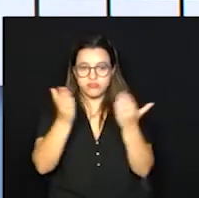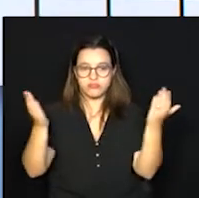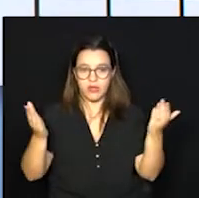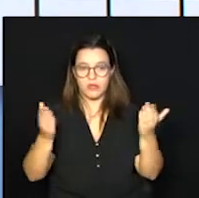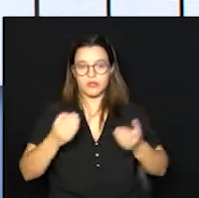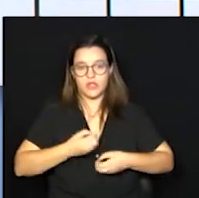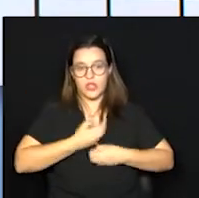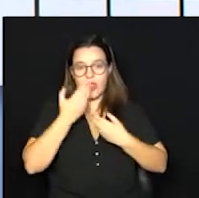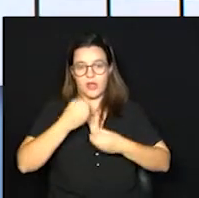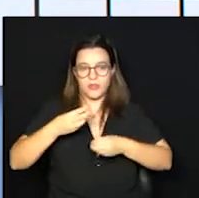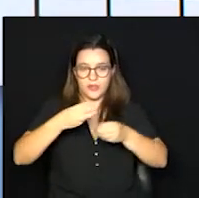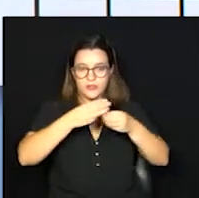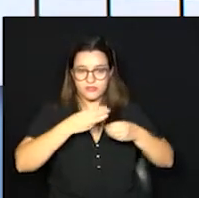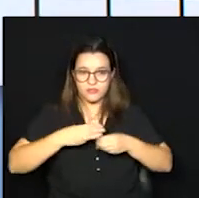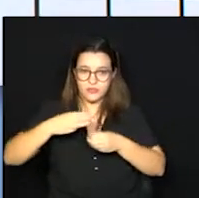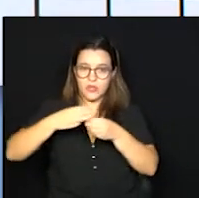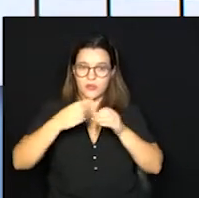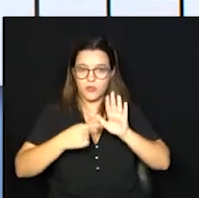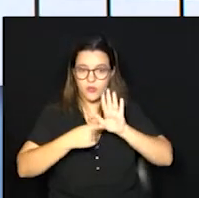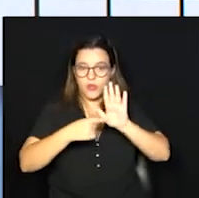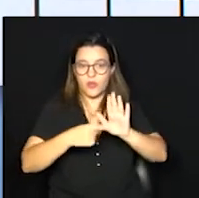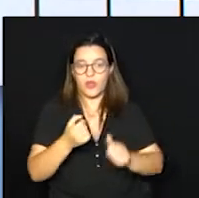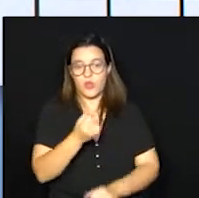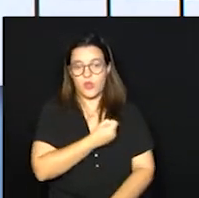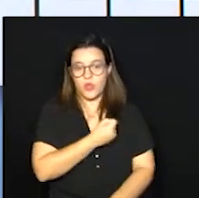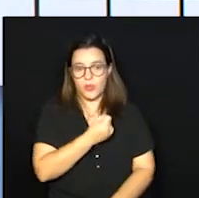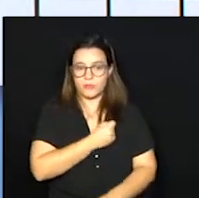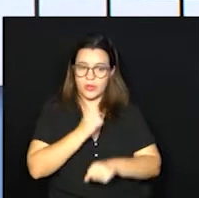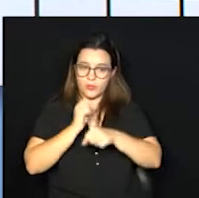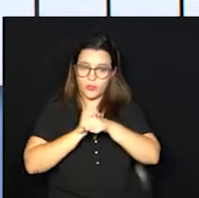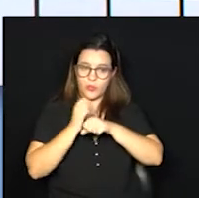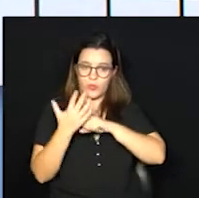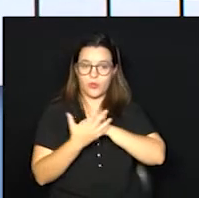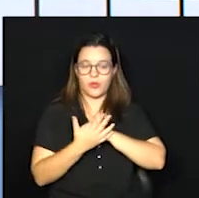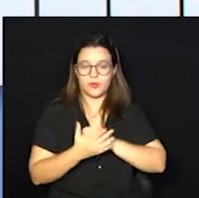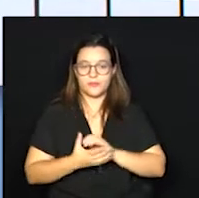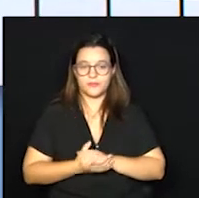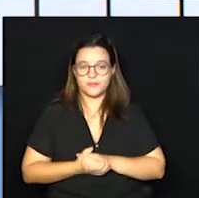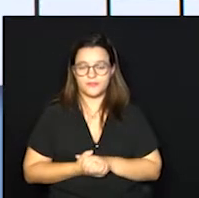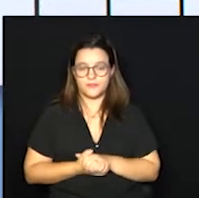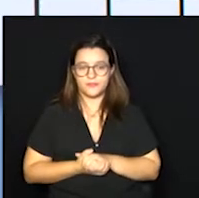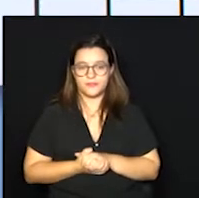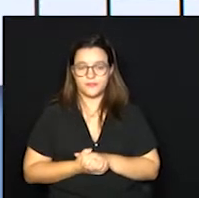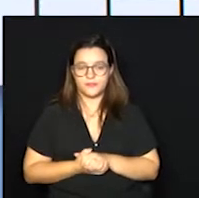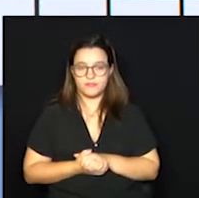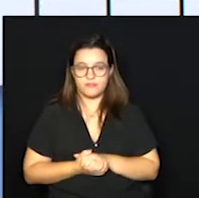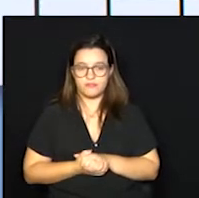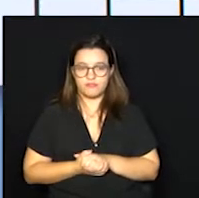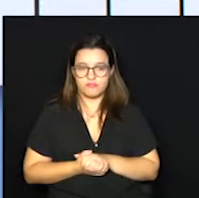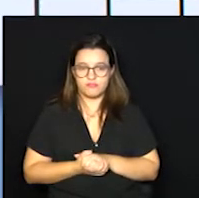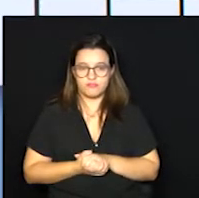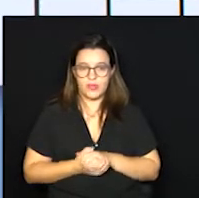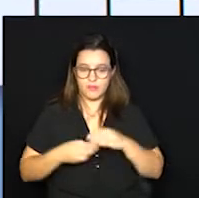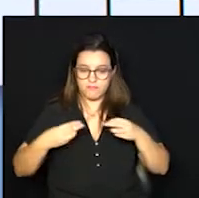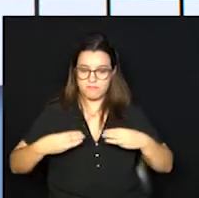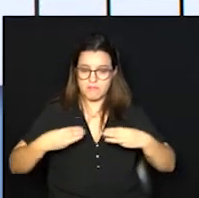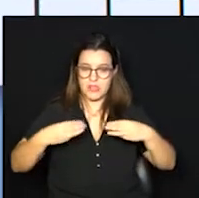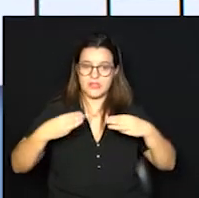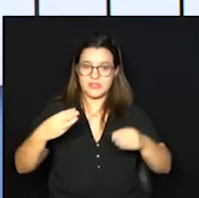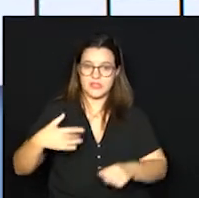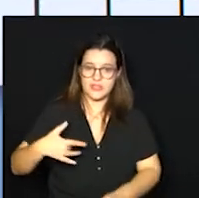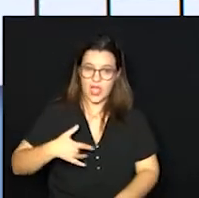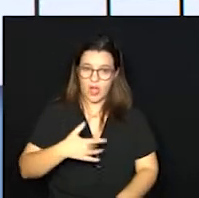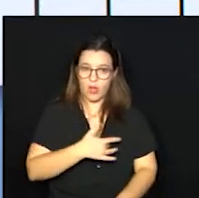da Metrópole atualizando os casos da Covid-19. Olha só, os números foram atualizados pelo Ministério da Saúde